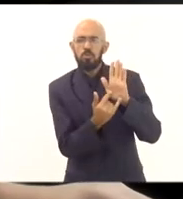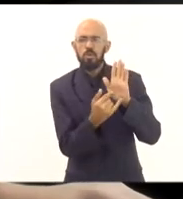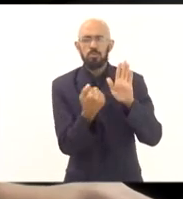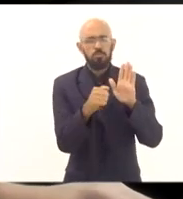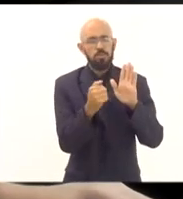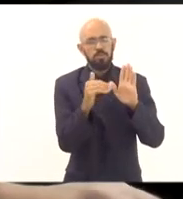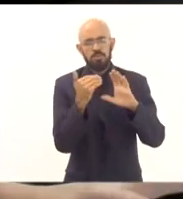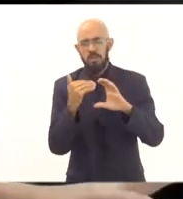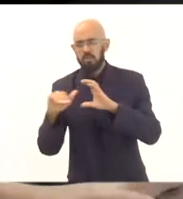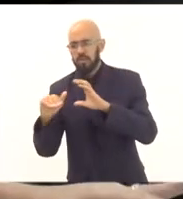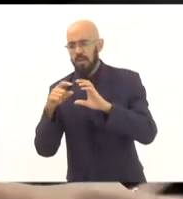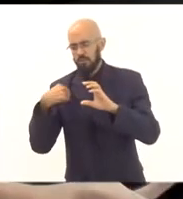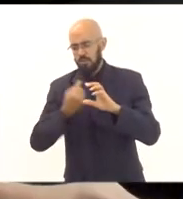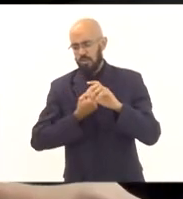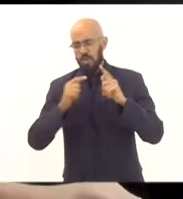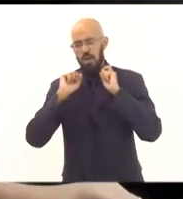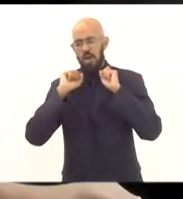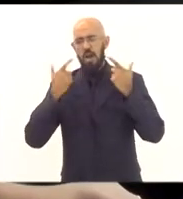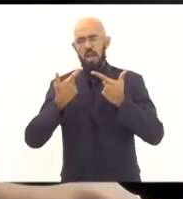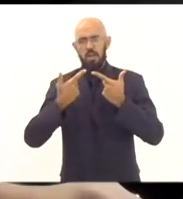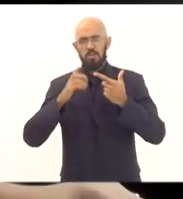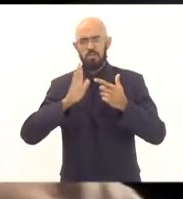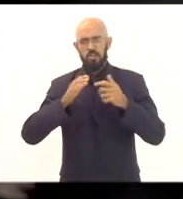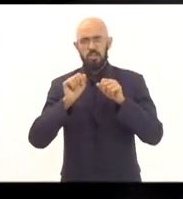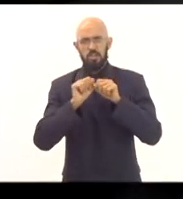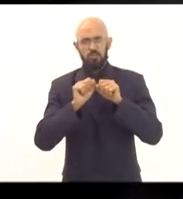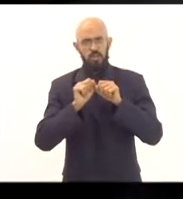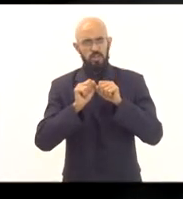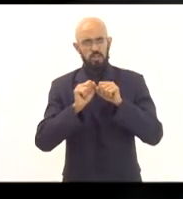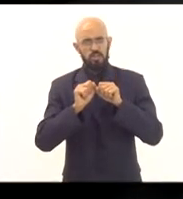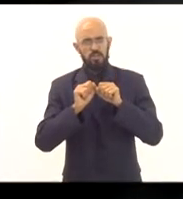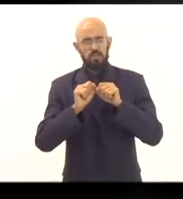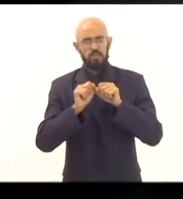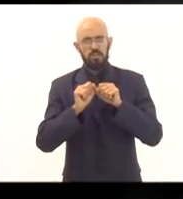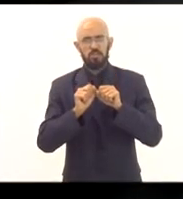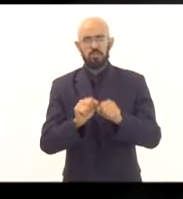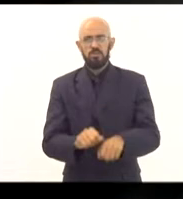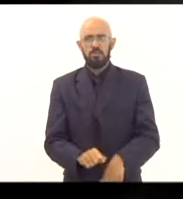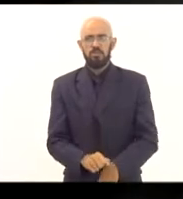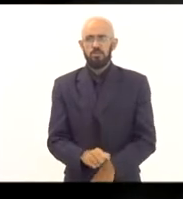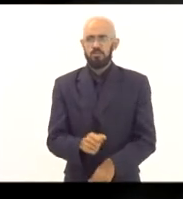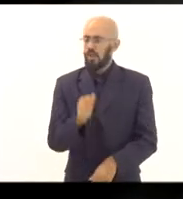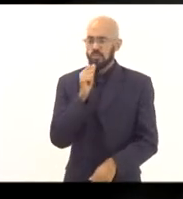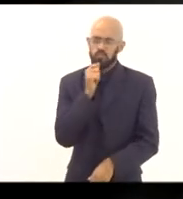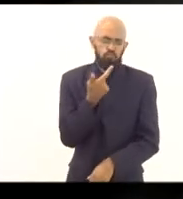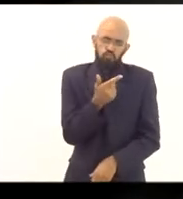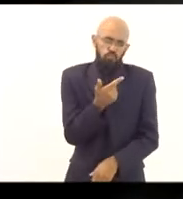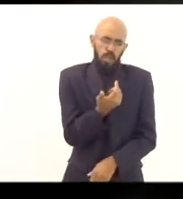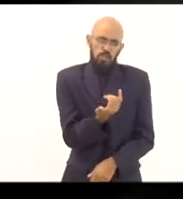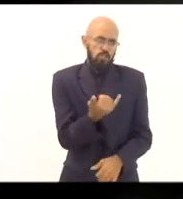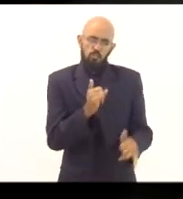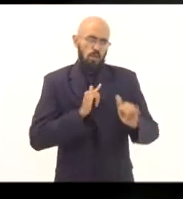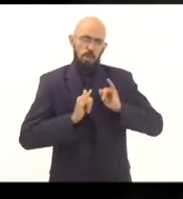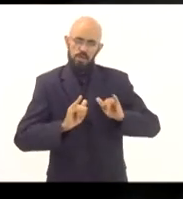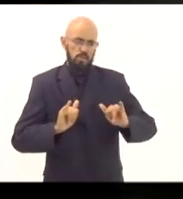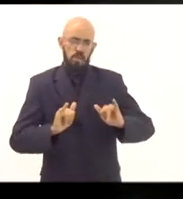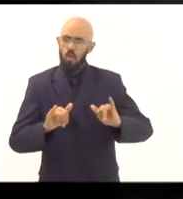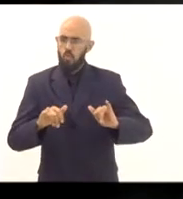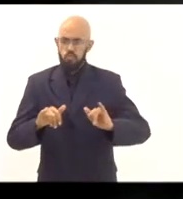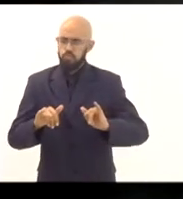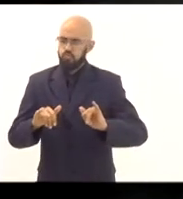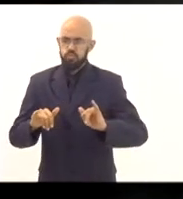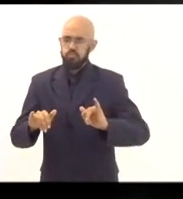à Assembleia Legislativa Ela já foi feita em algum momento não tem essa informação só